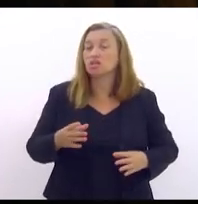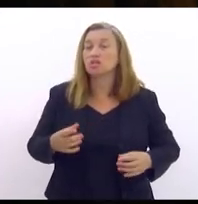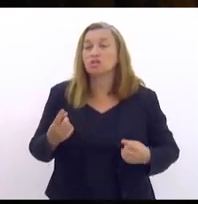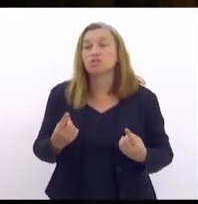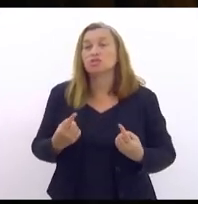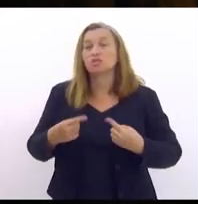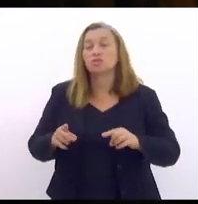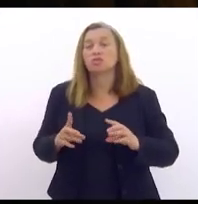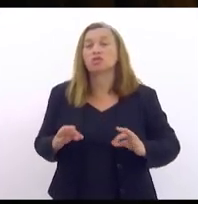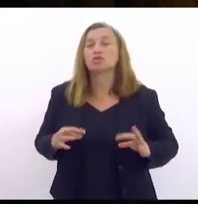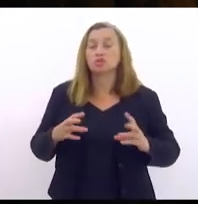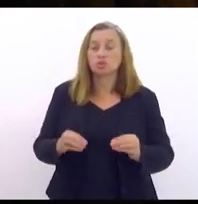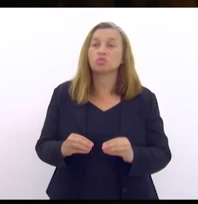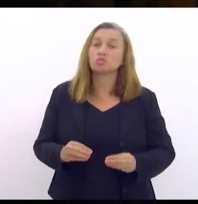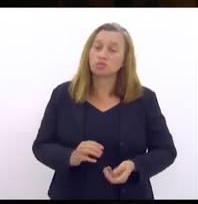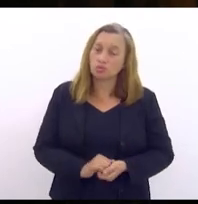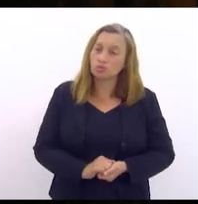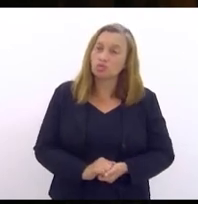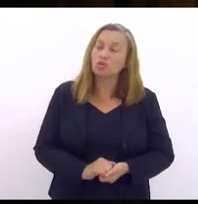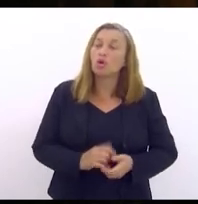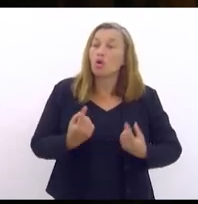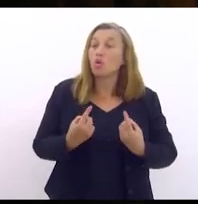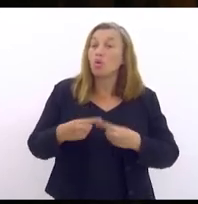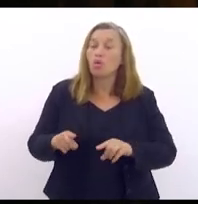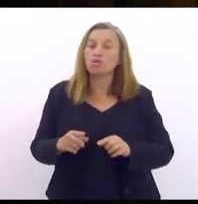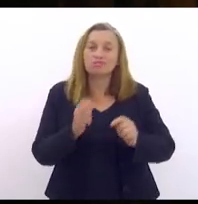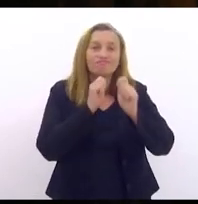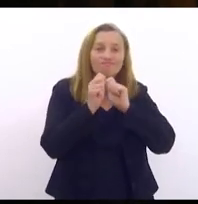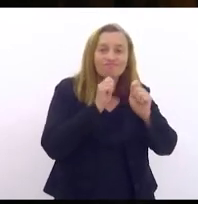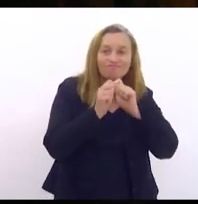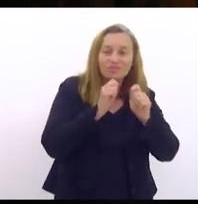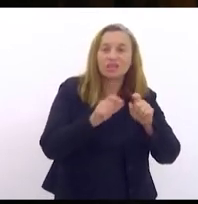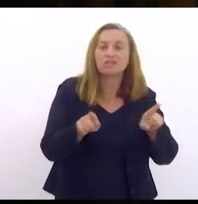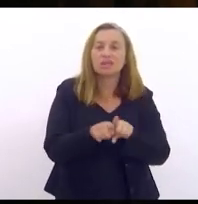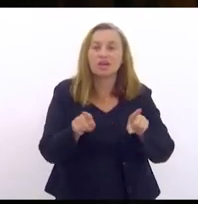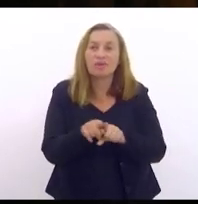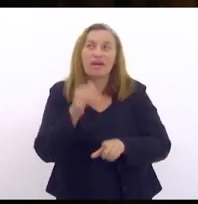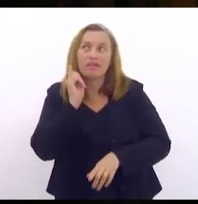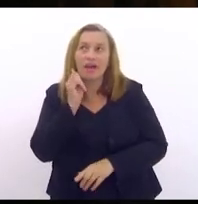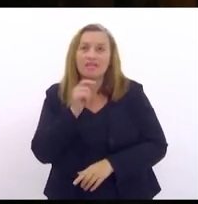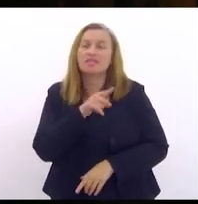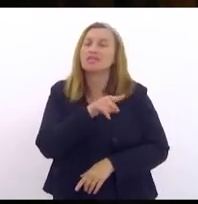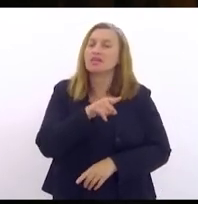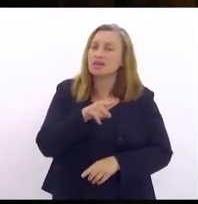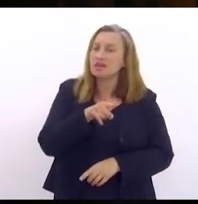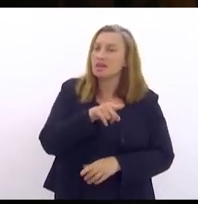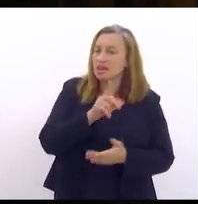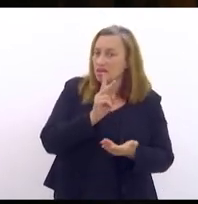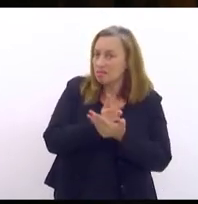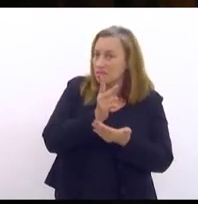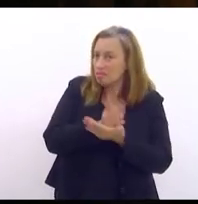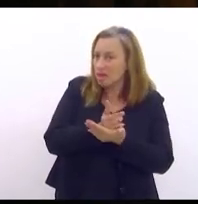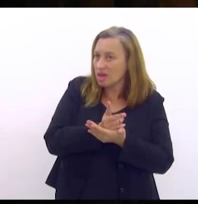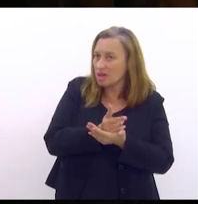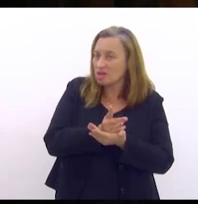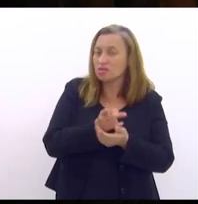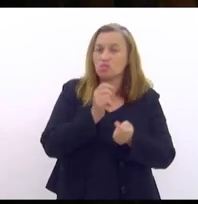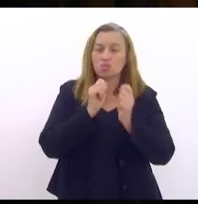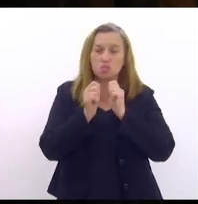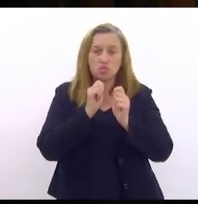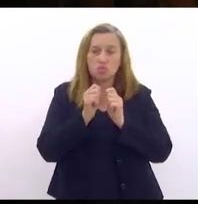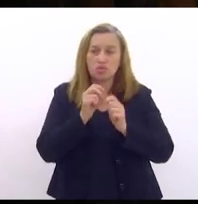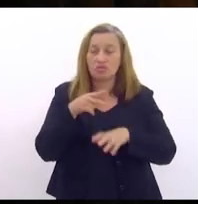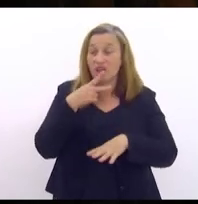contra todos, inclusive contra a imprensa, e contra a narrativa que esses mesmos setores tentam impor nessa casa, de